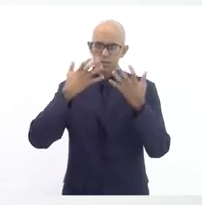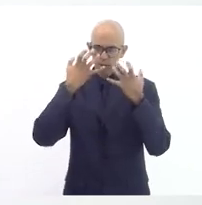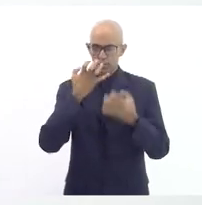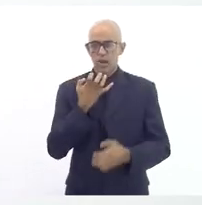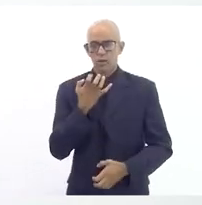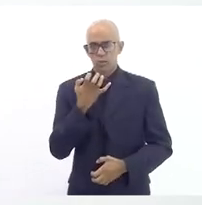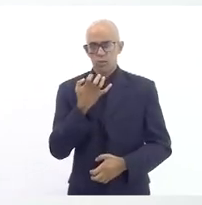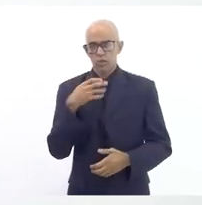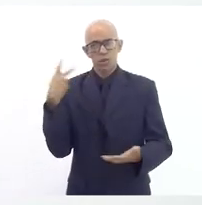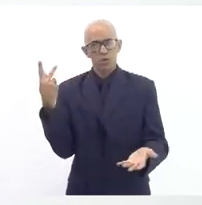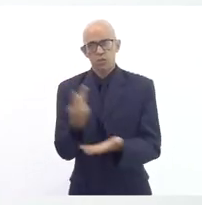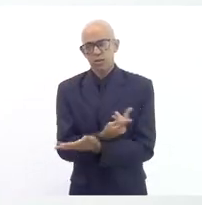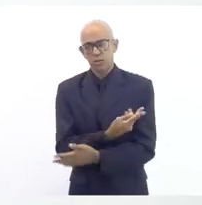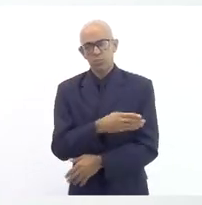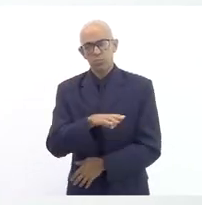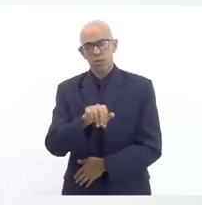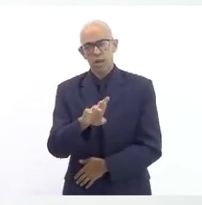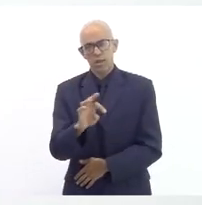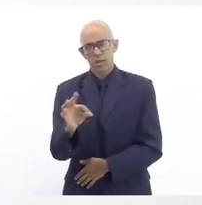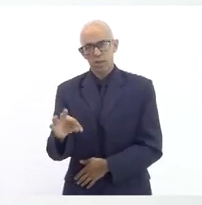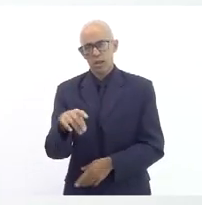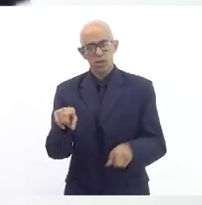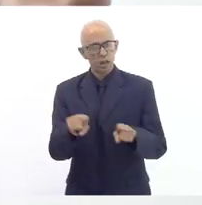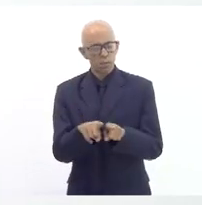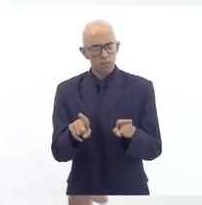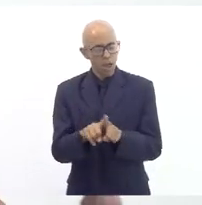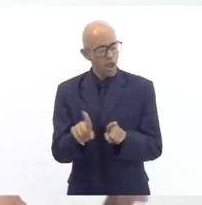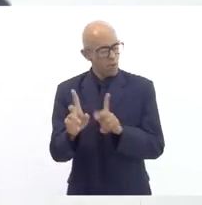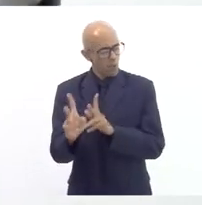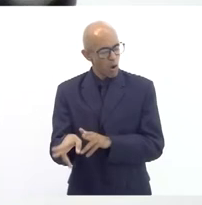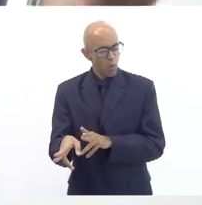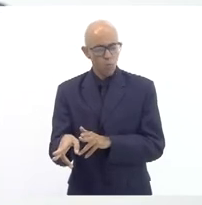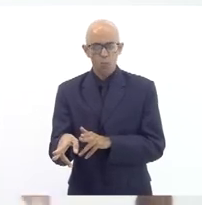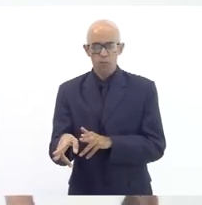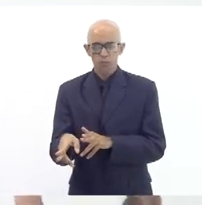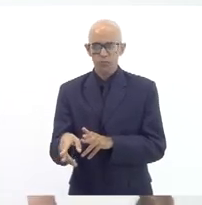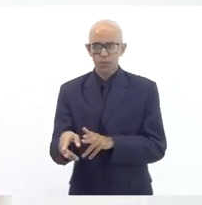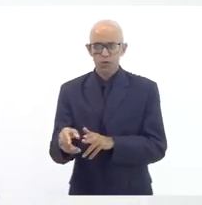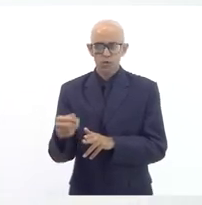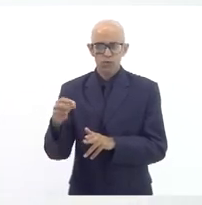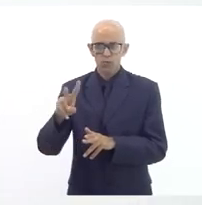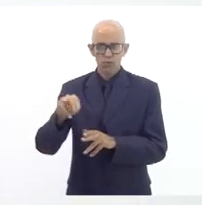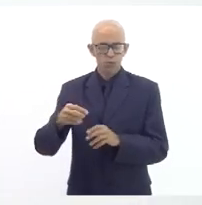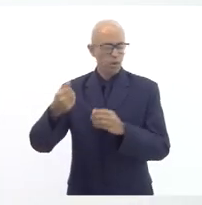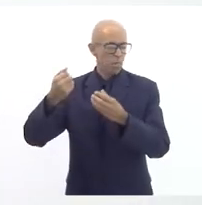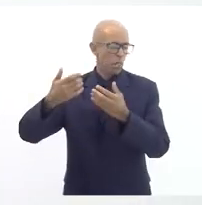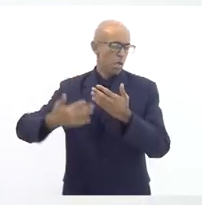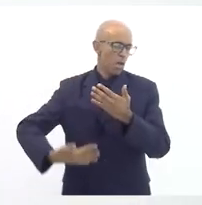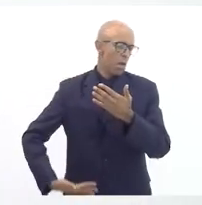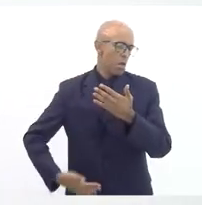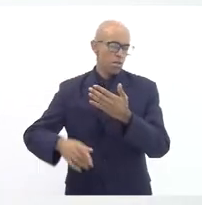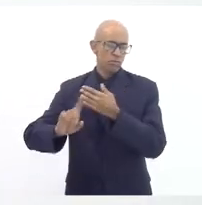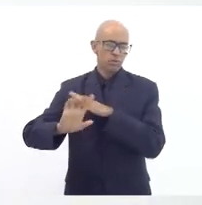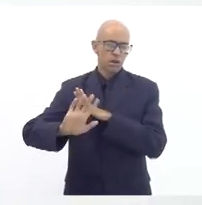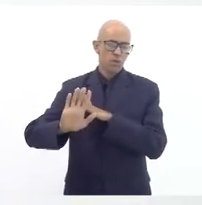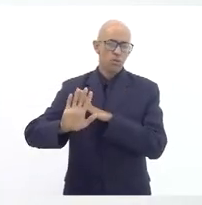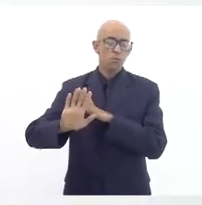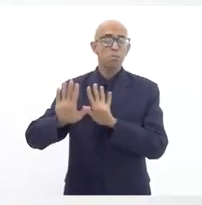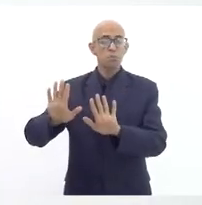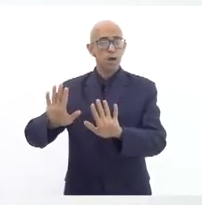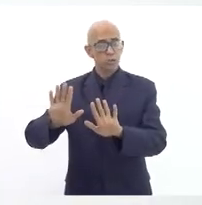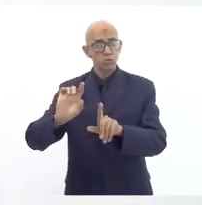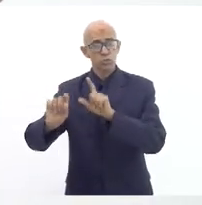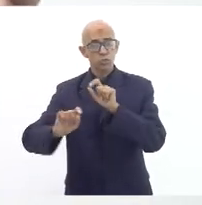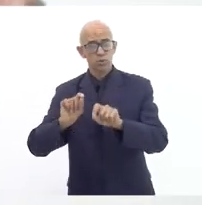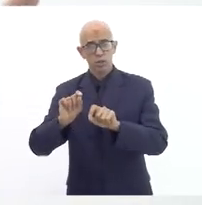uma tragédia, e a gente sabe exatamente que o problema é que se arrasta há muito tempo. Não vou me alongar, deputada Lucinha, mas seja porque